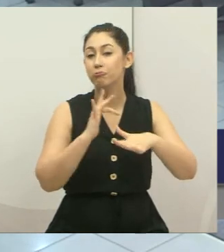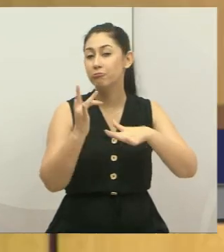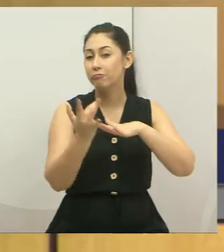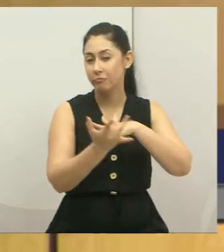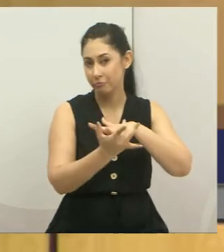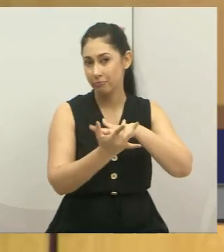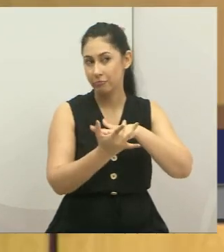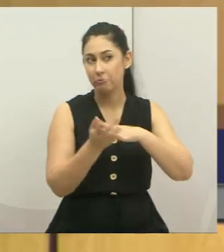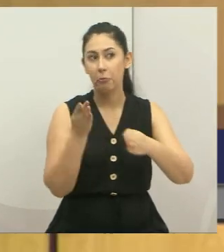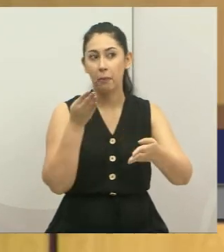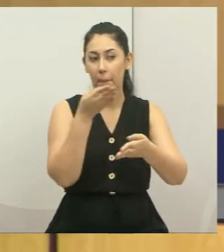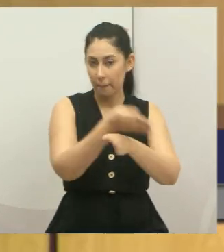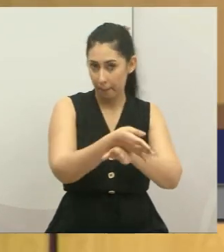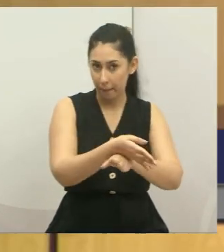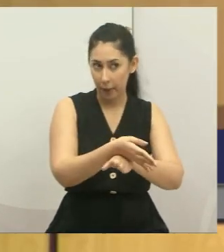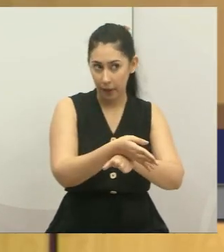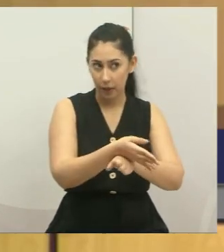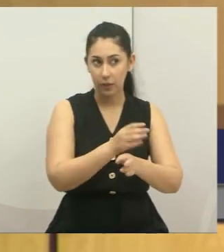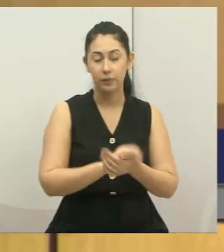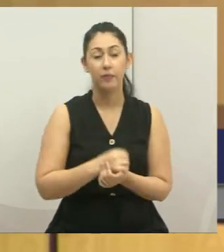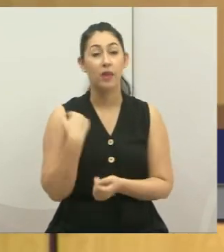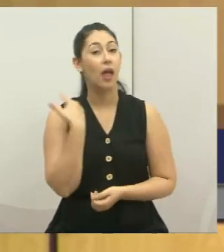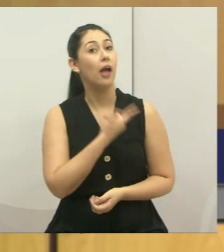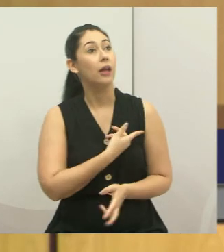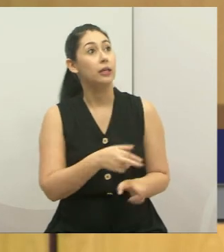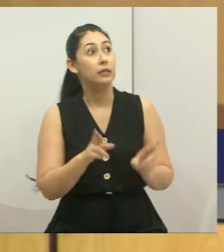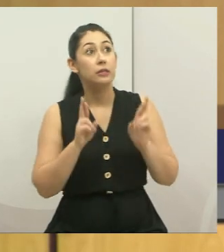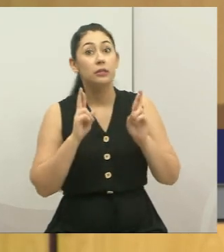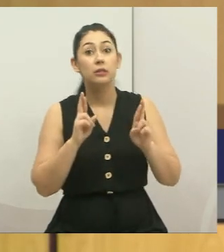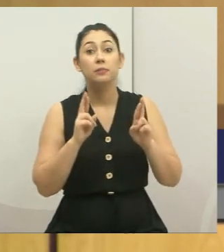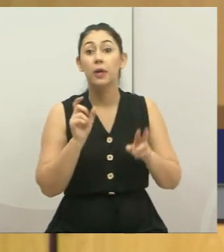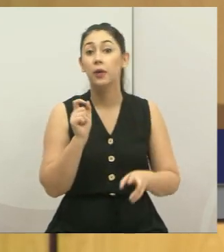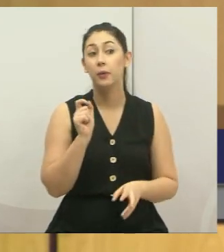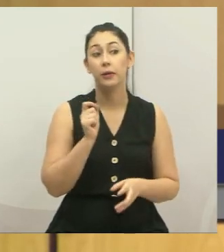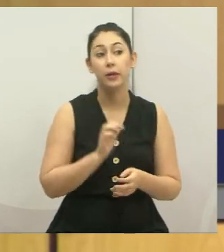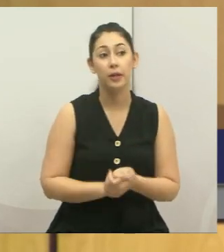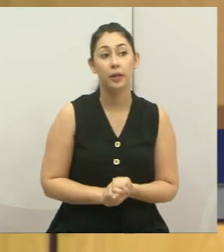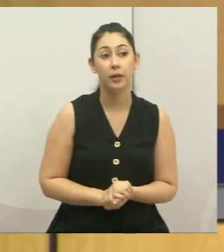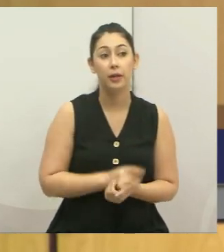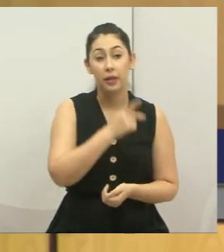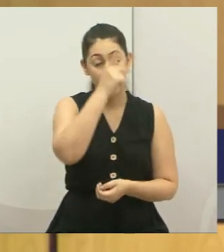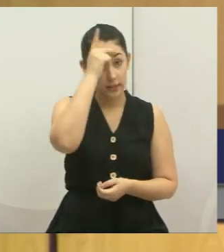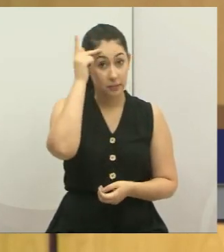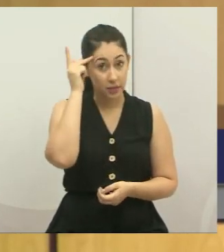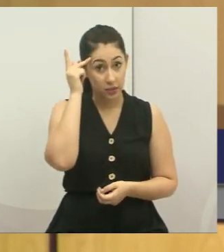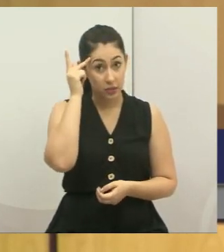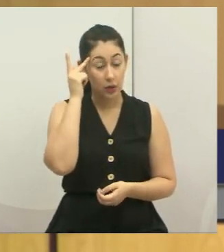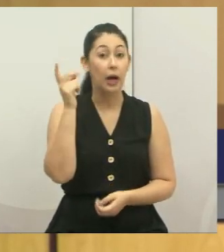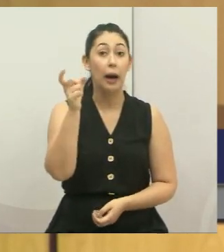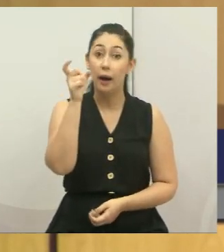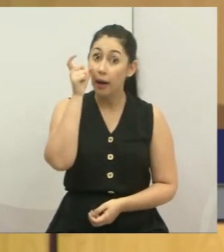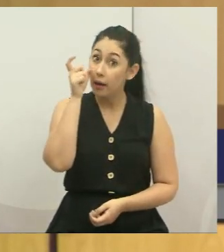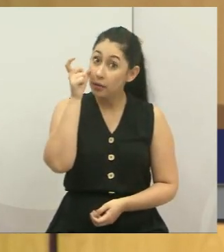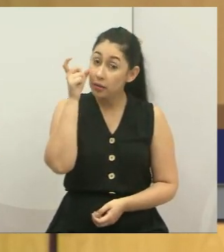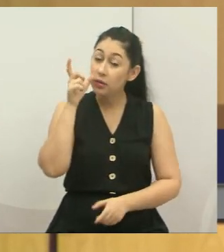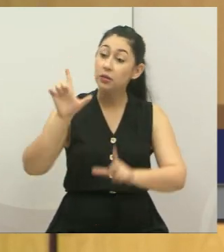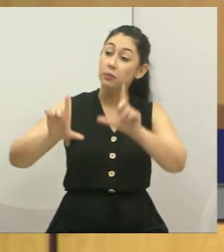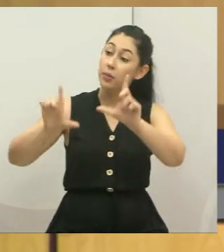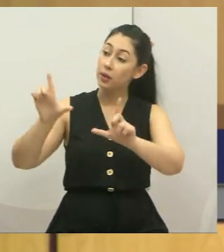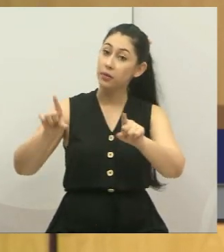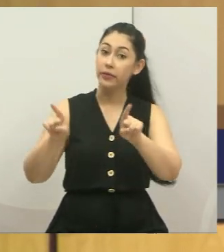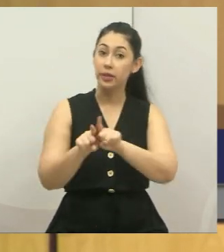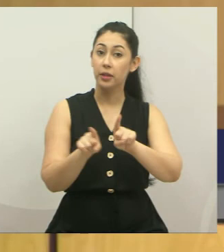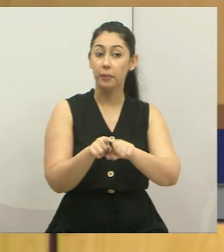mídias, e a nossa expectativa é que as pessoas nos assistam pela TV,